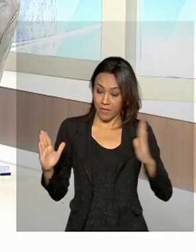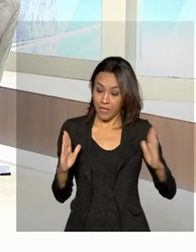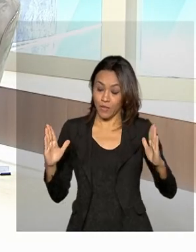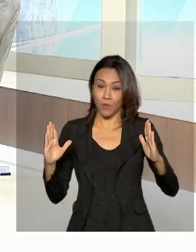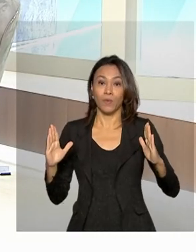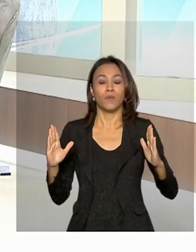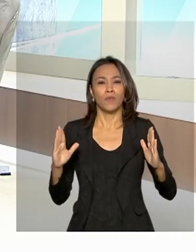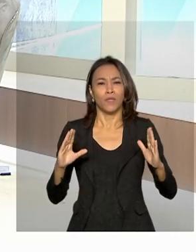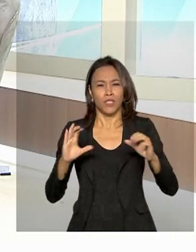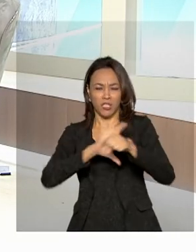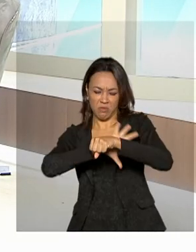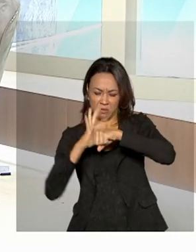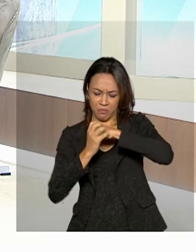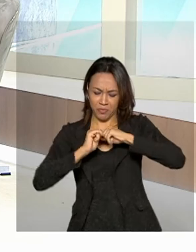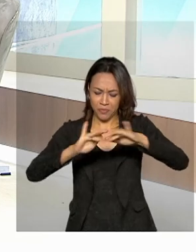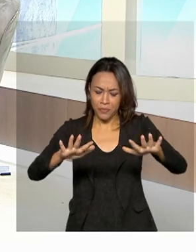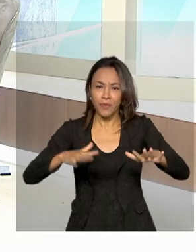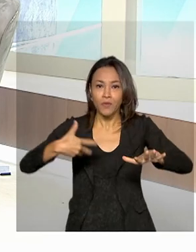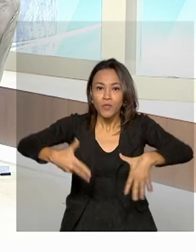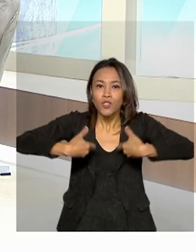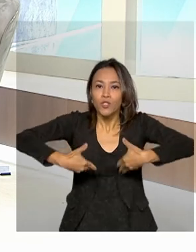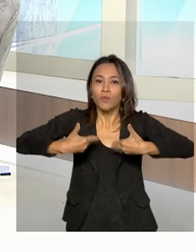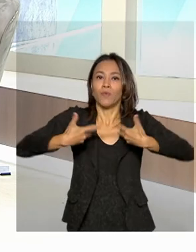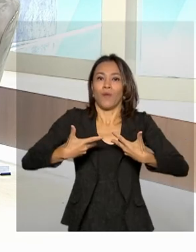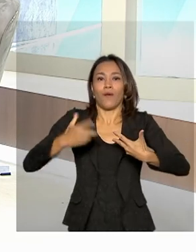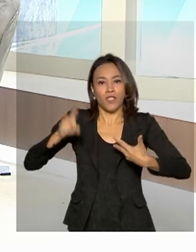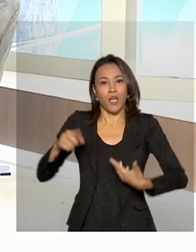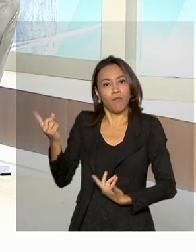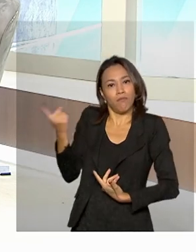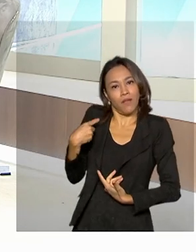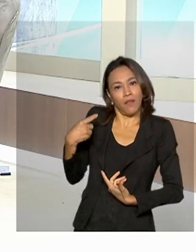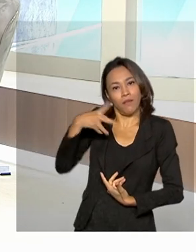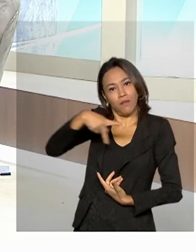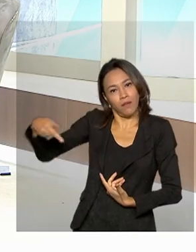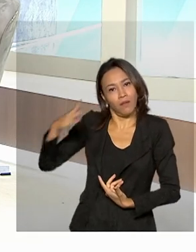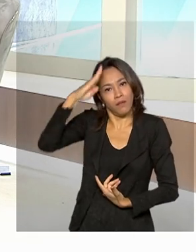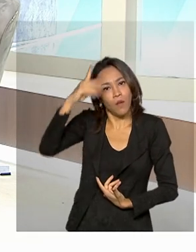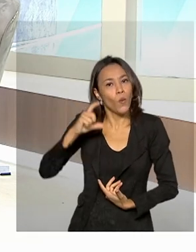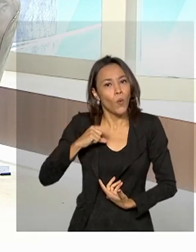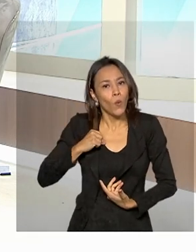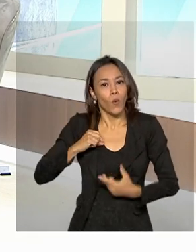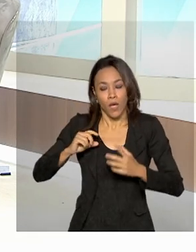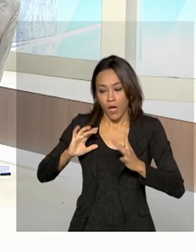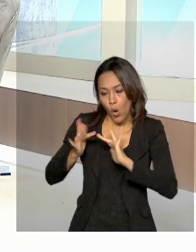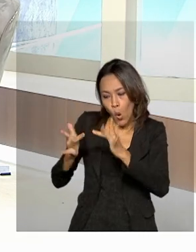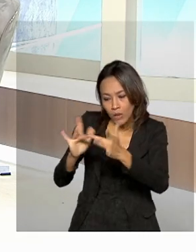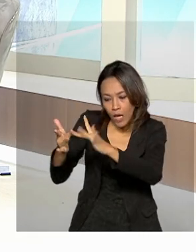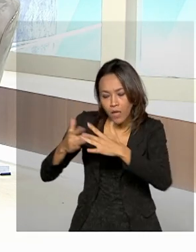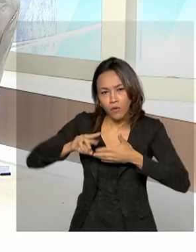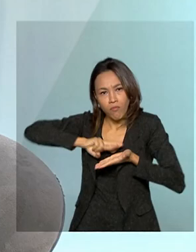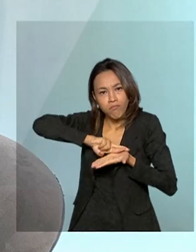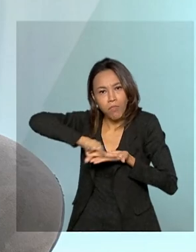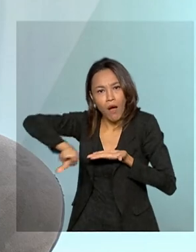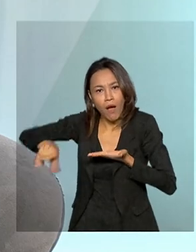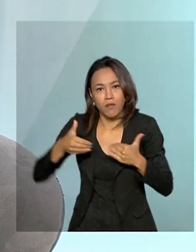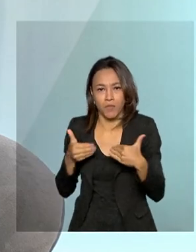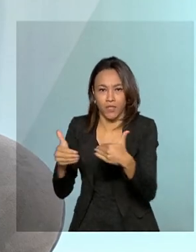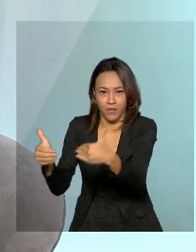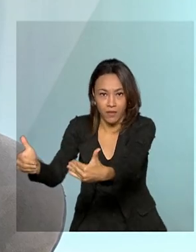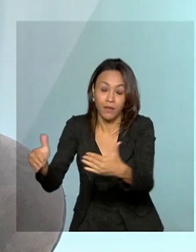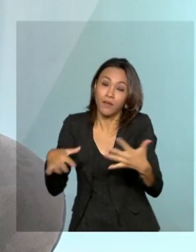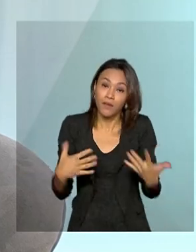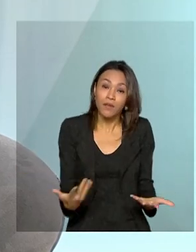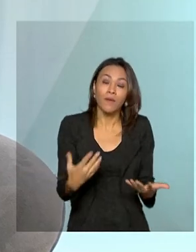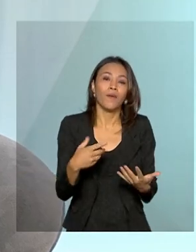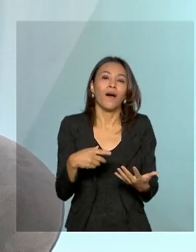esse exercício que já era uma ordem do presidente Bolsonaro, a transversalidade dos temas. Eu acho que a pandemia nos